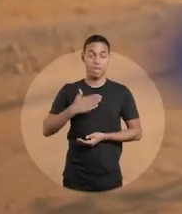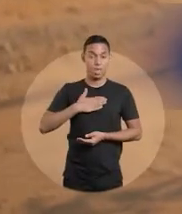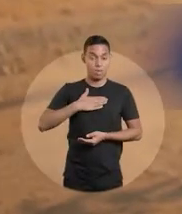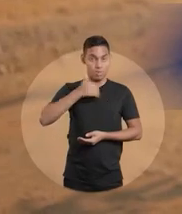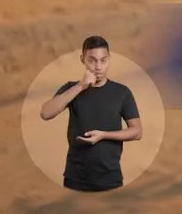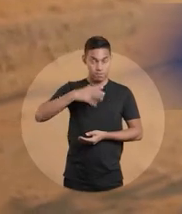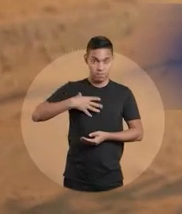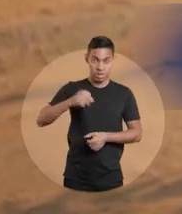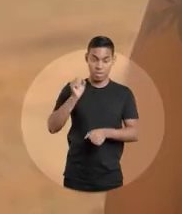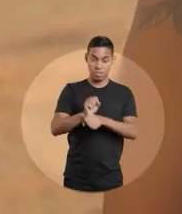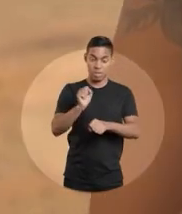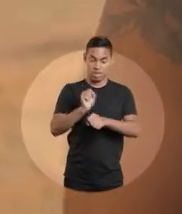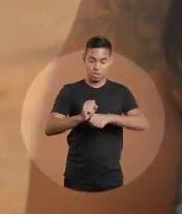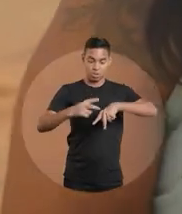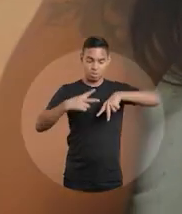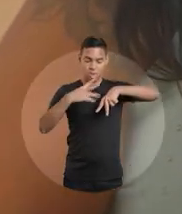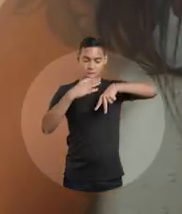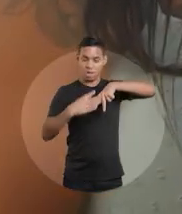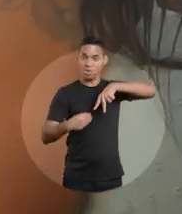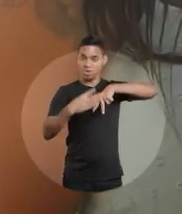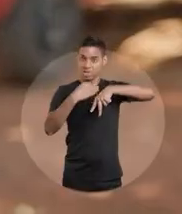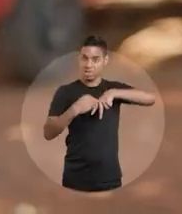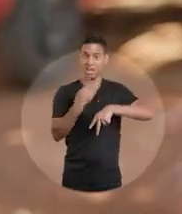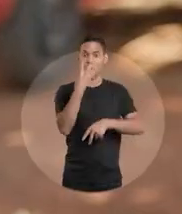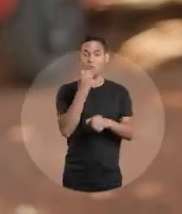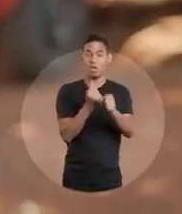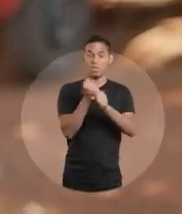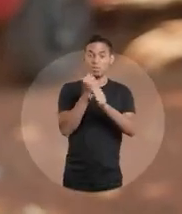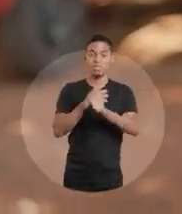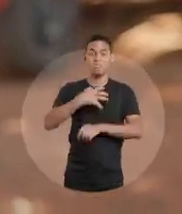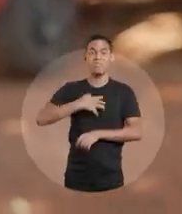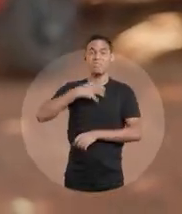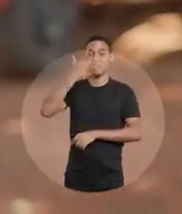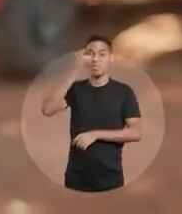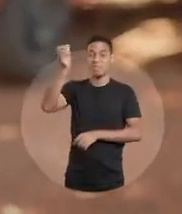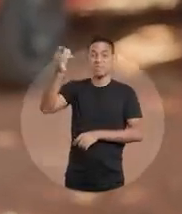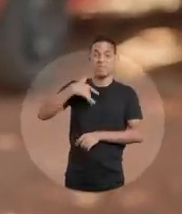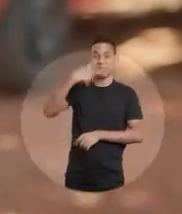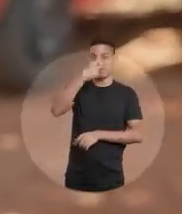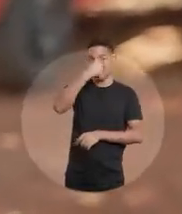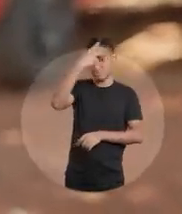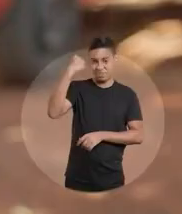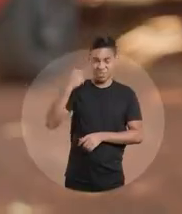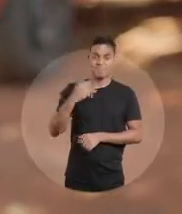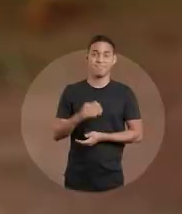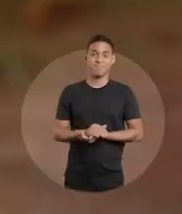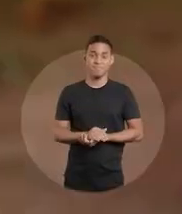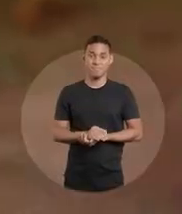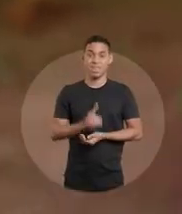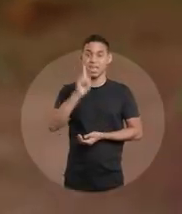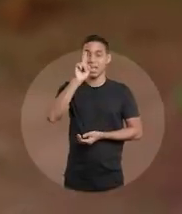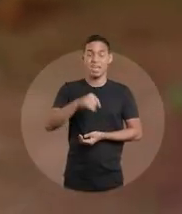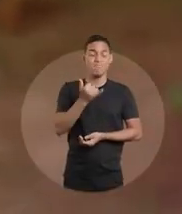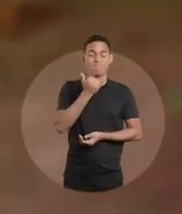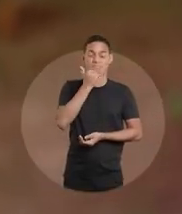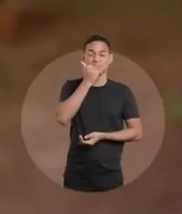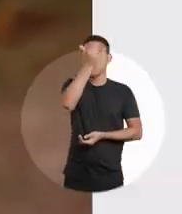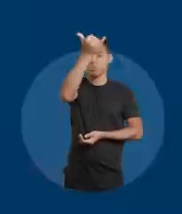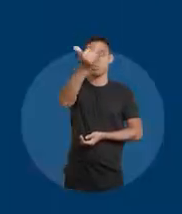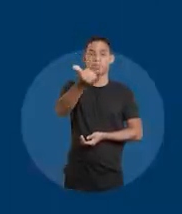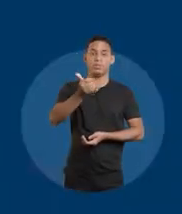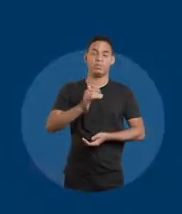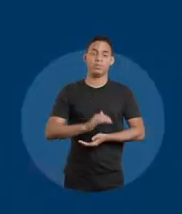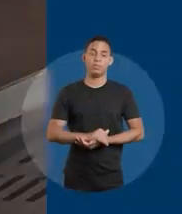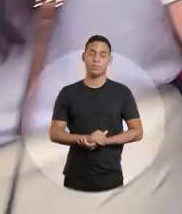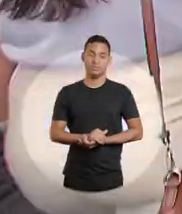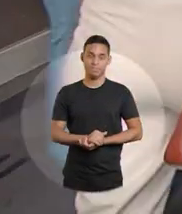uma ressonância da perna, tem 4 anos. Eu sinto muito abandonada pela prefeitura. Em um descaso só.